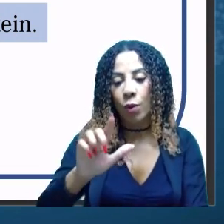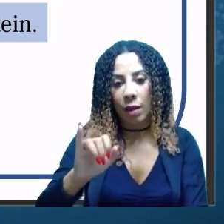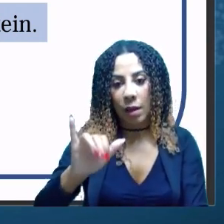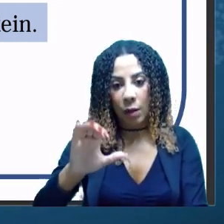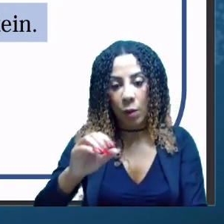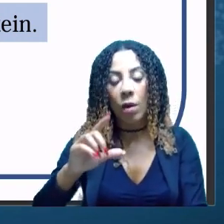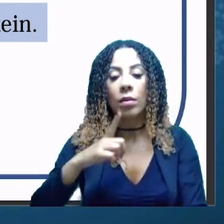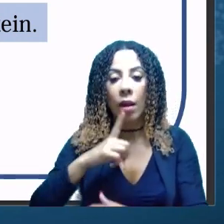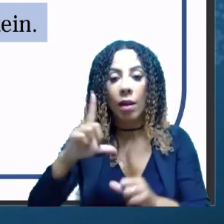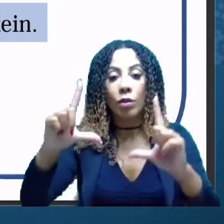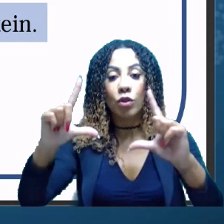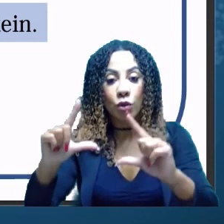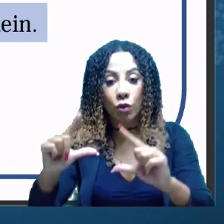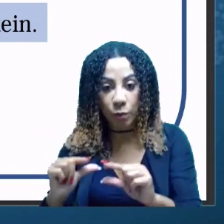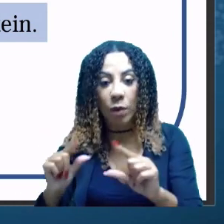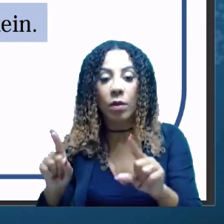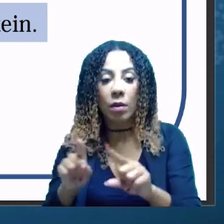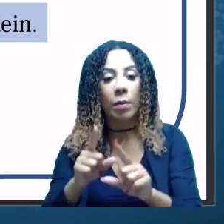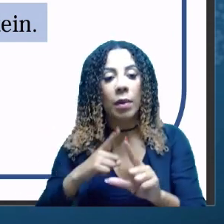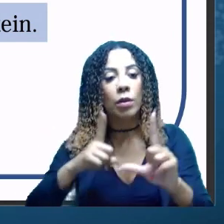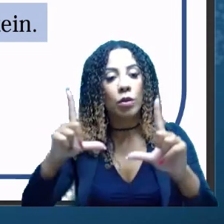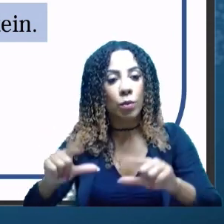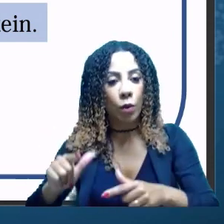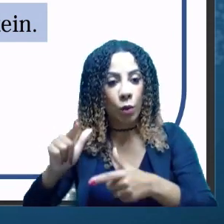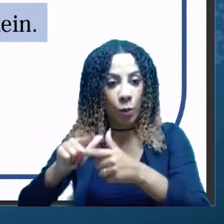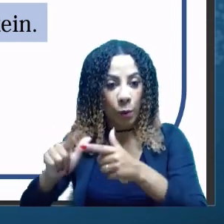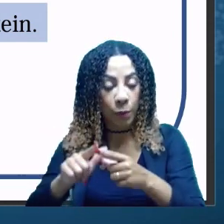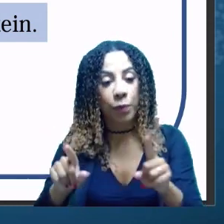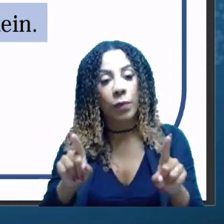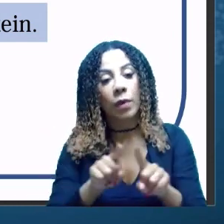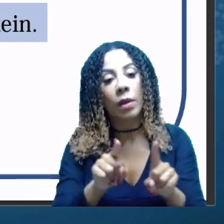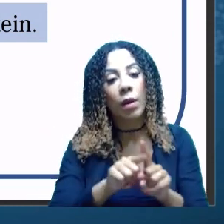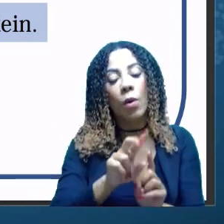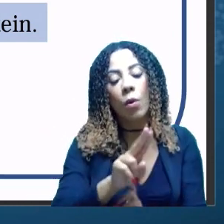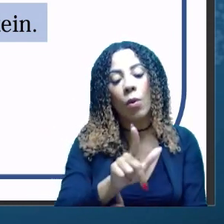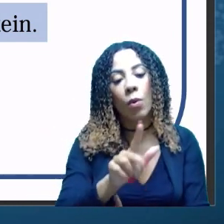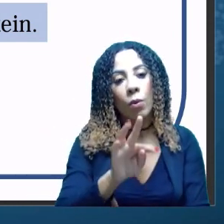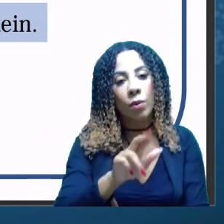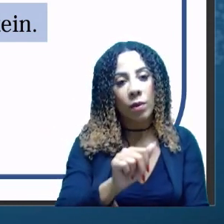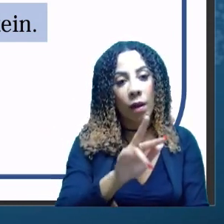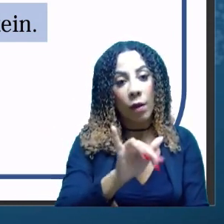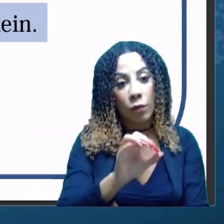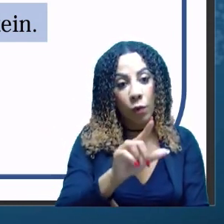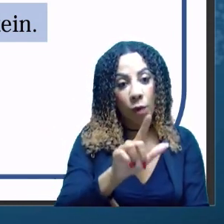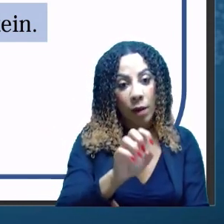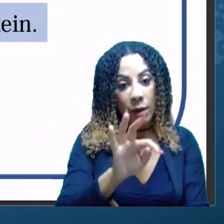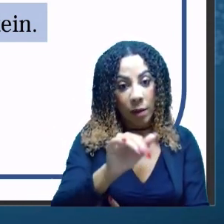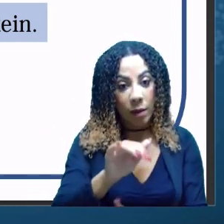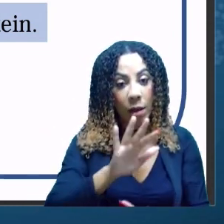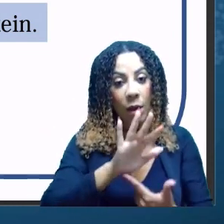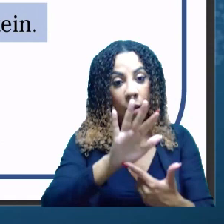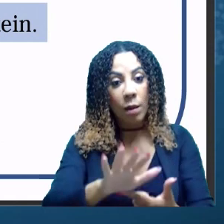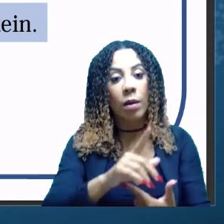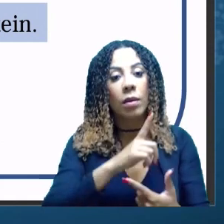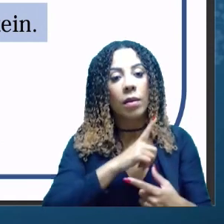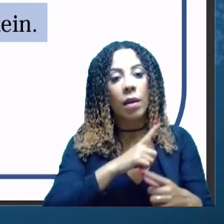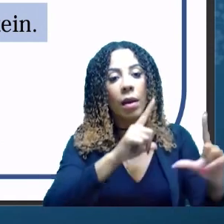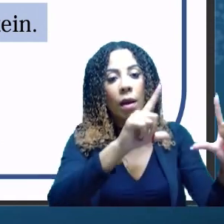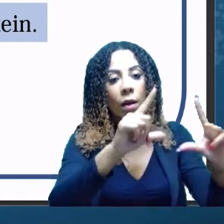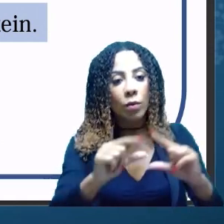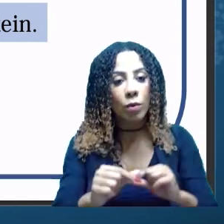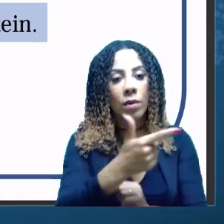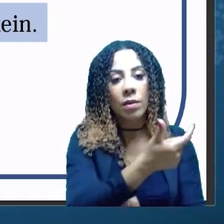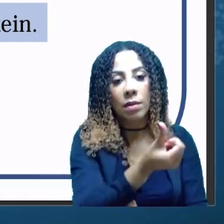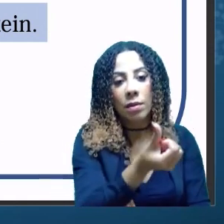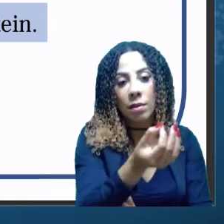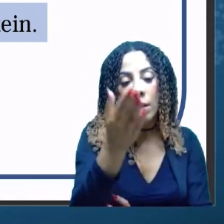desses oligômeros. Além disso, a espectroscopia de ultravioleta mostrou uma redução da razão 260-280, mostrando, então, que o tratamento com